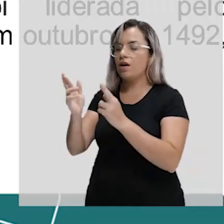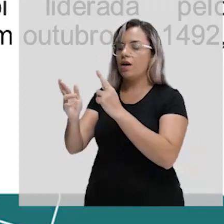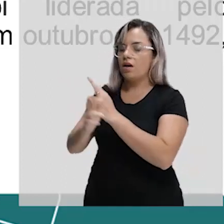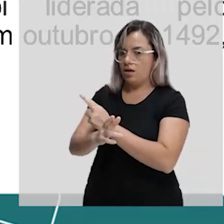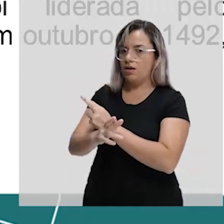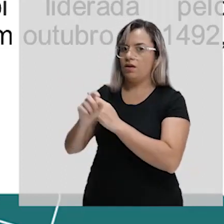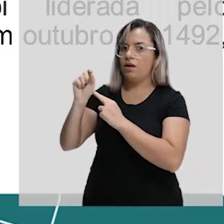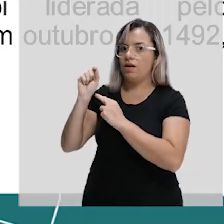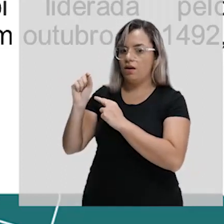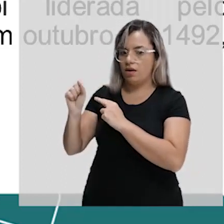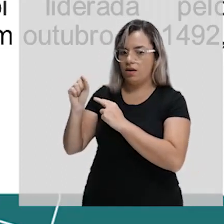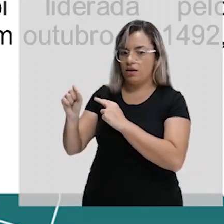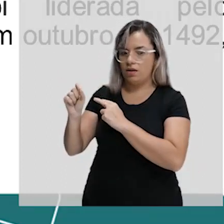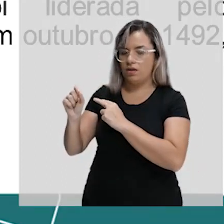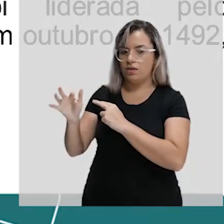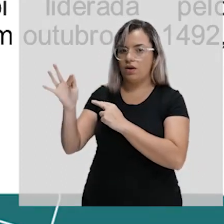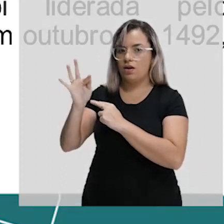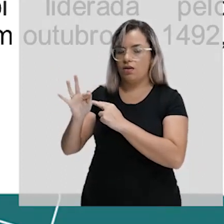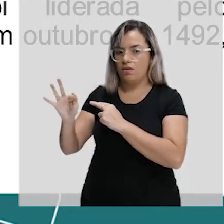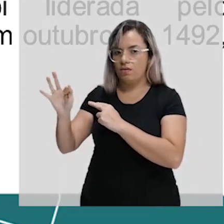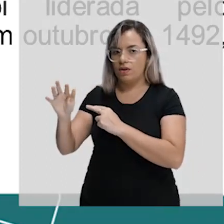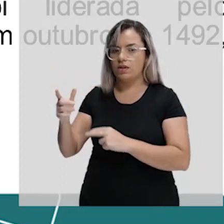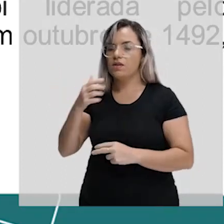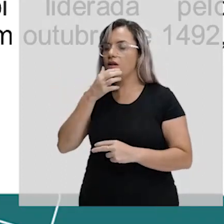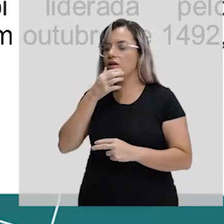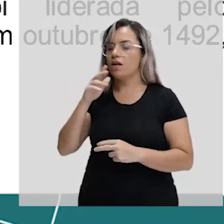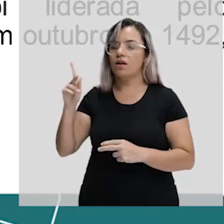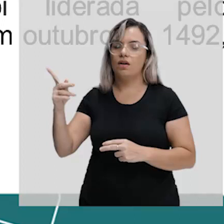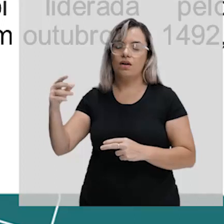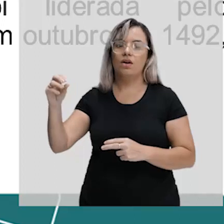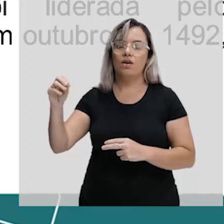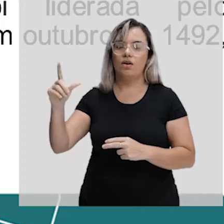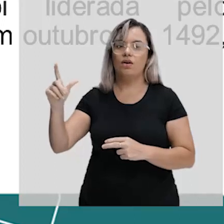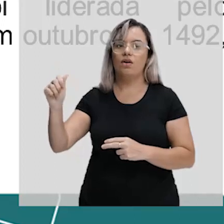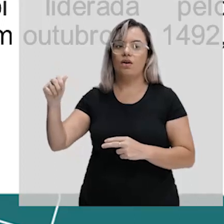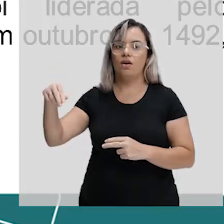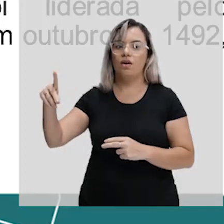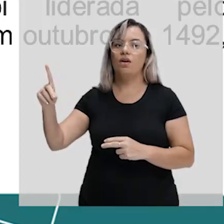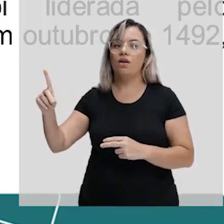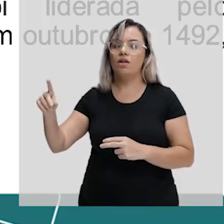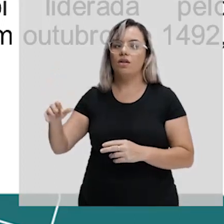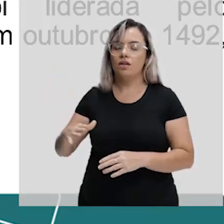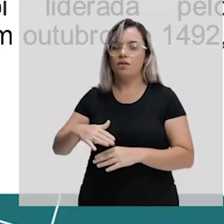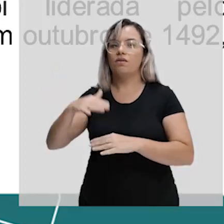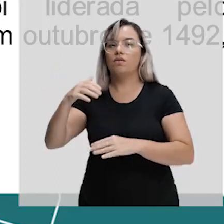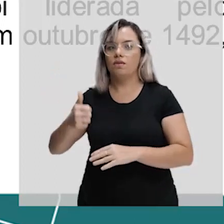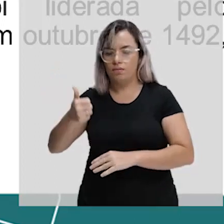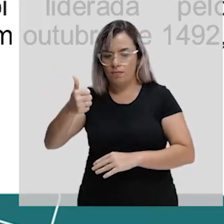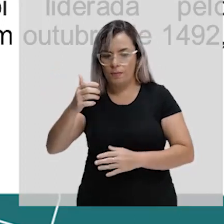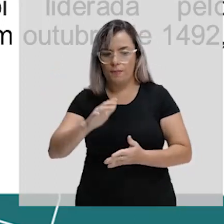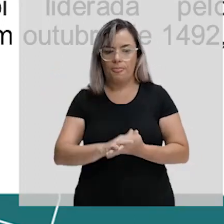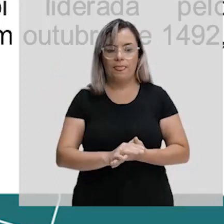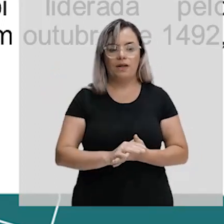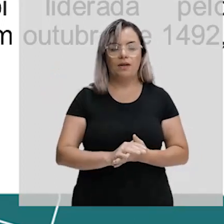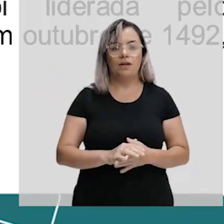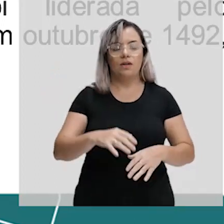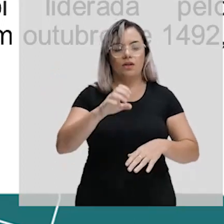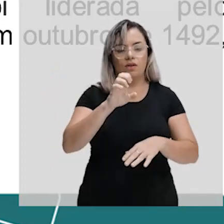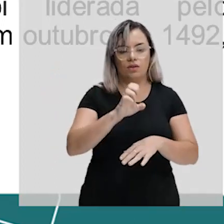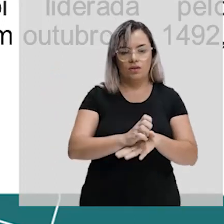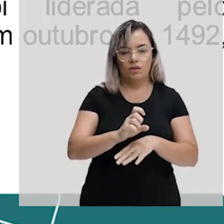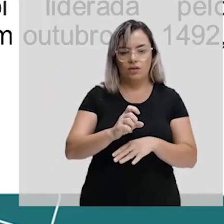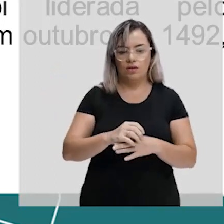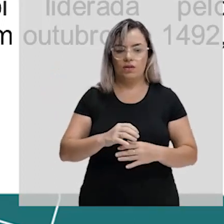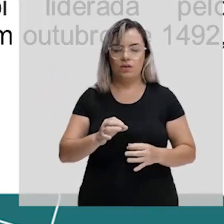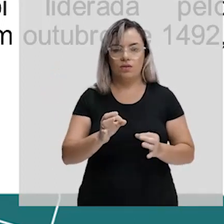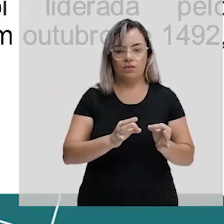no movimento das grandes navegações. E o Estado francês, no momento em que ele se organiza, no momento que ele se